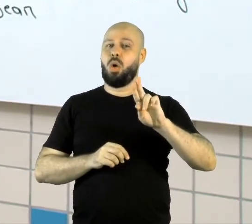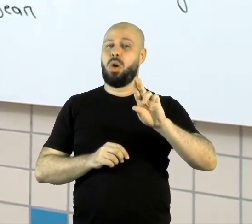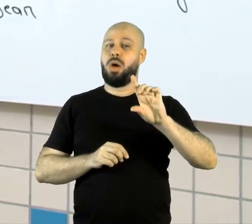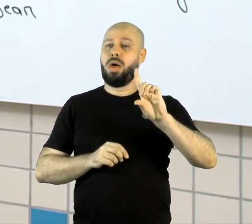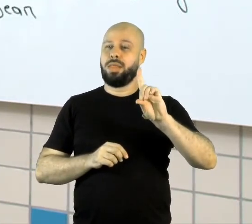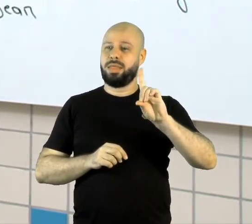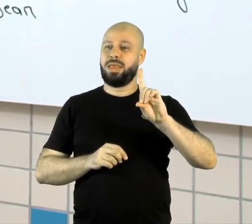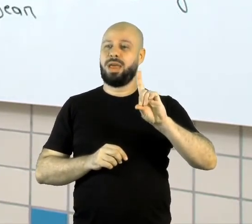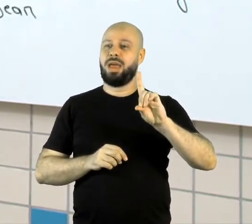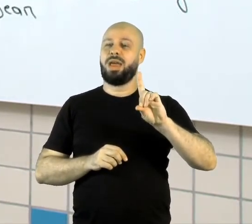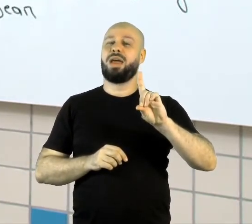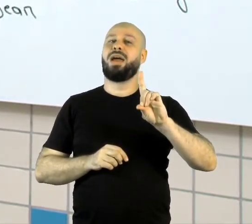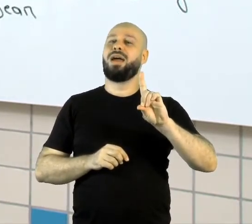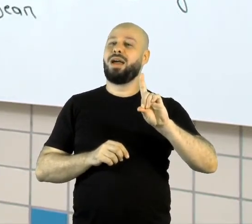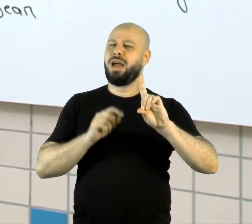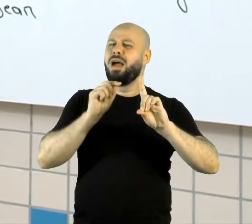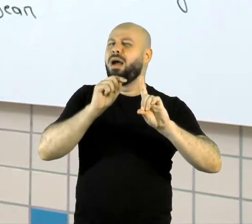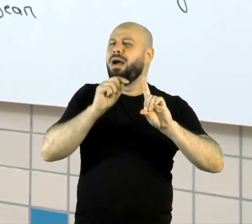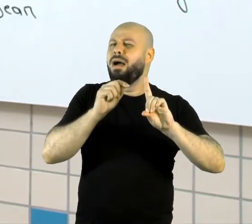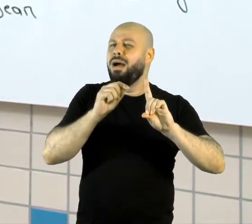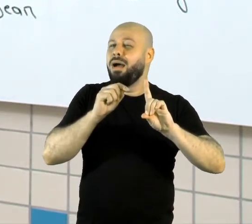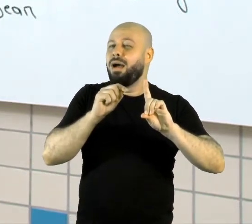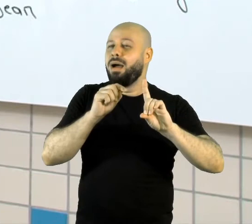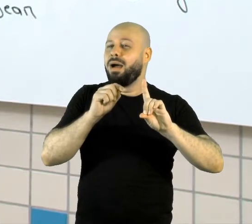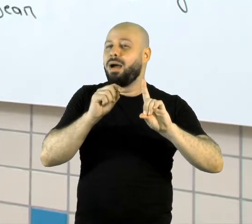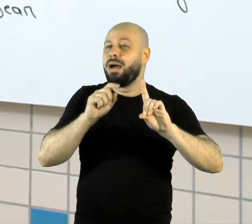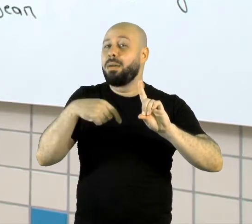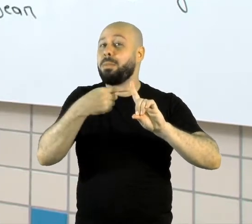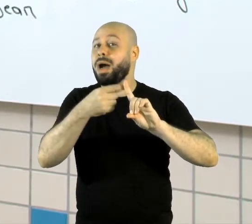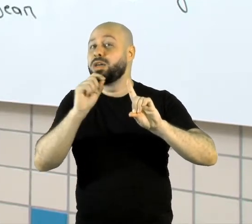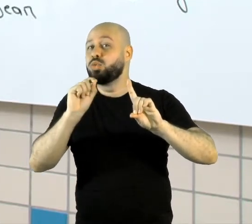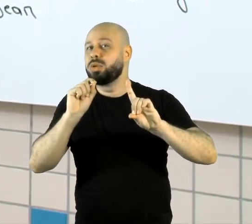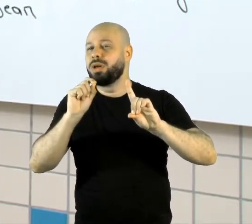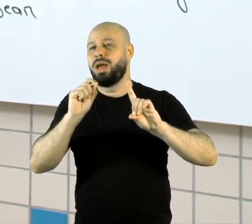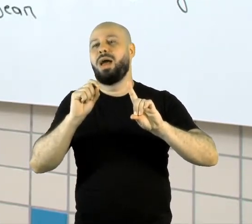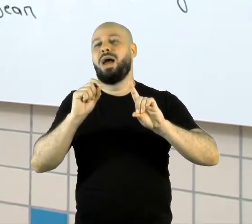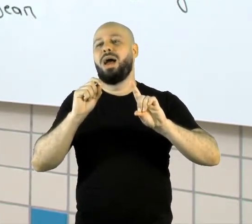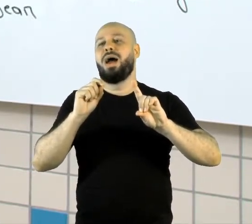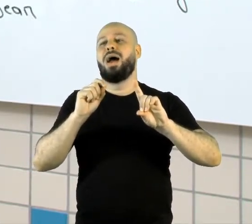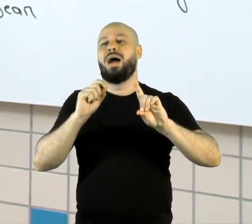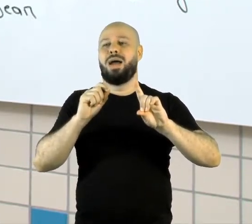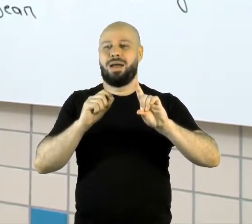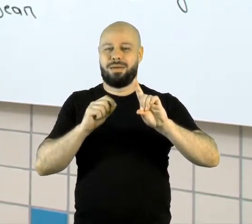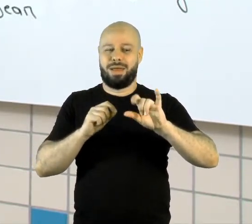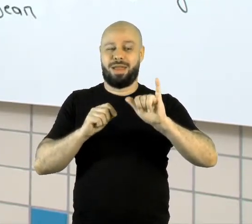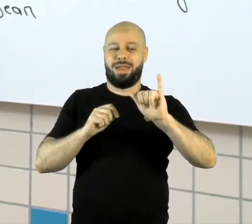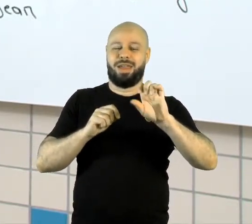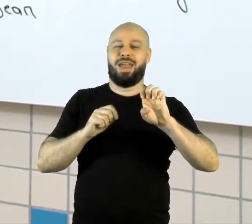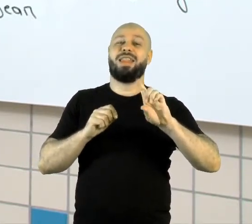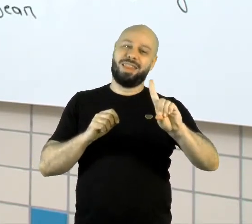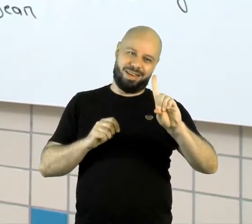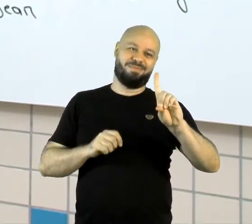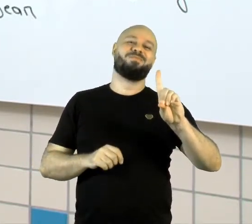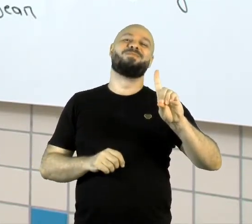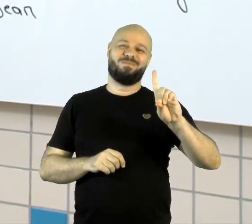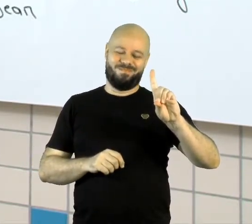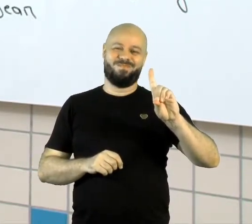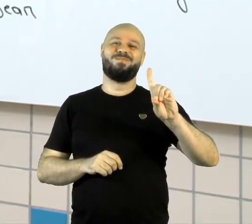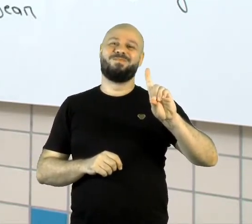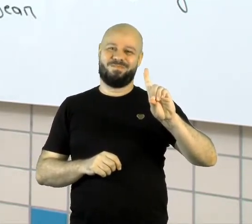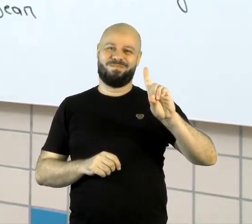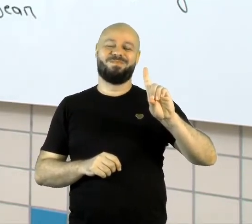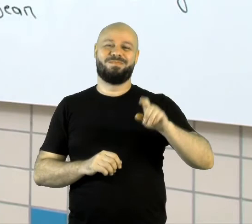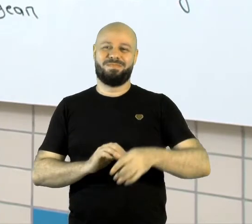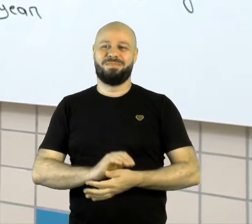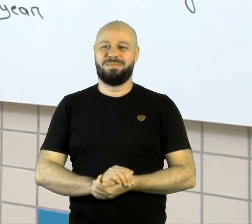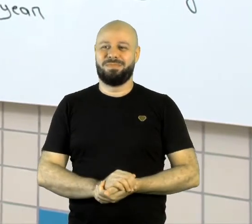substituir, né? Porque eu tenho aqui uma consoante com o Y. Então, eu vou substituí-lo pelo I e colocar